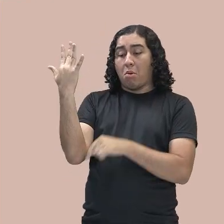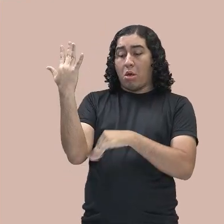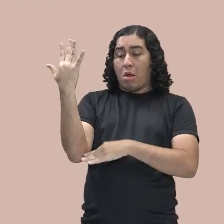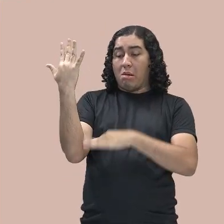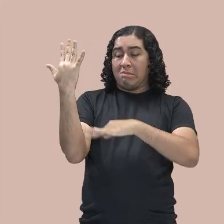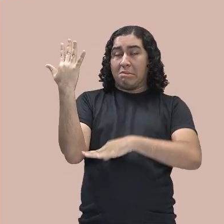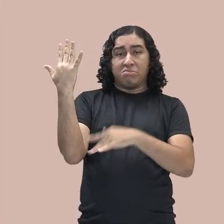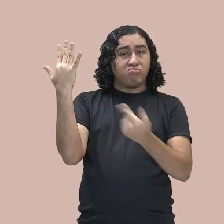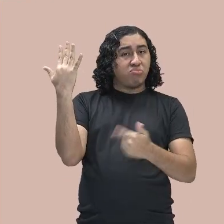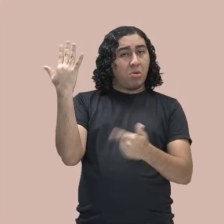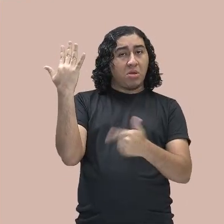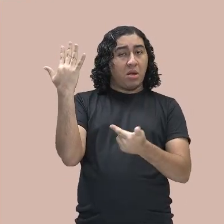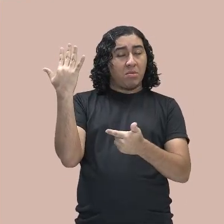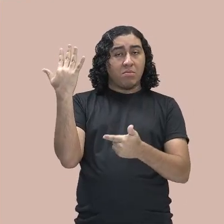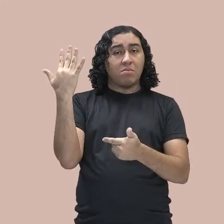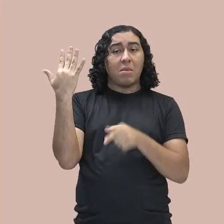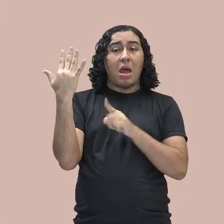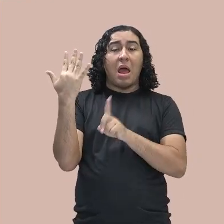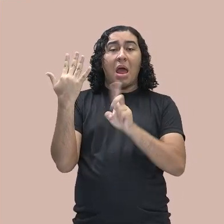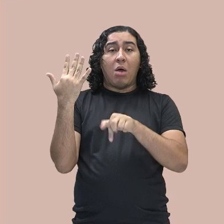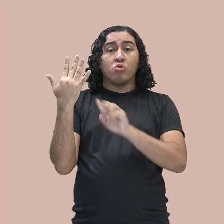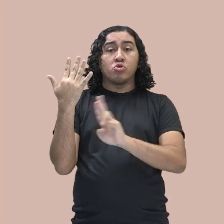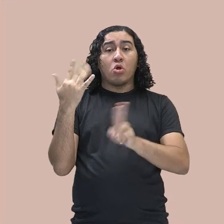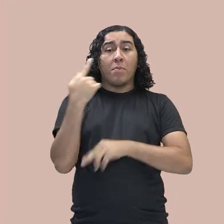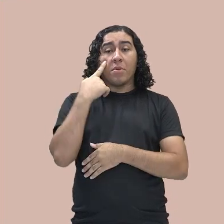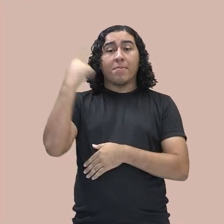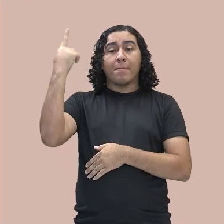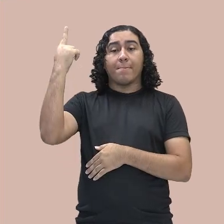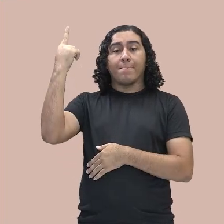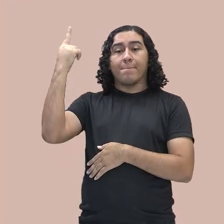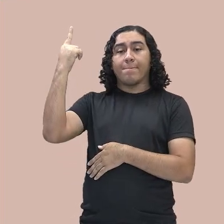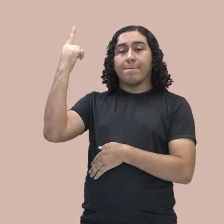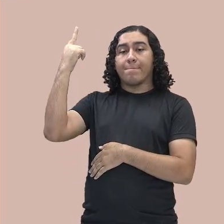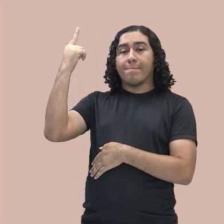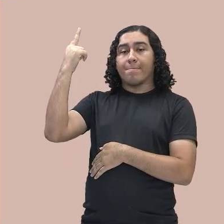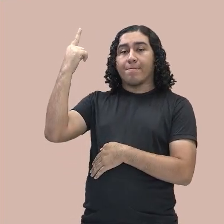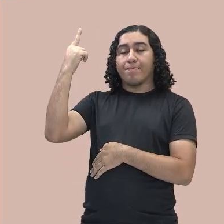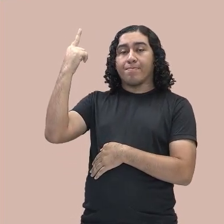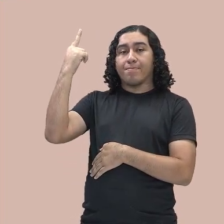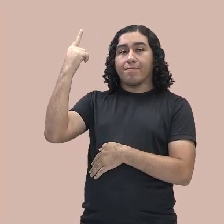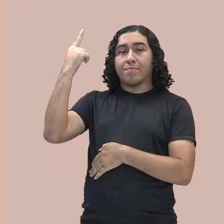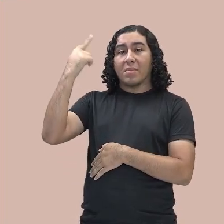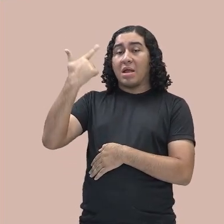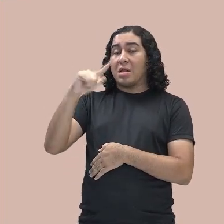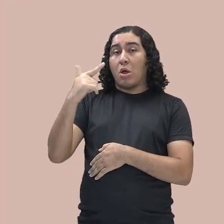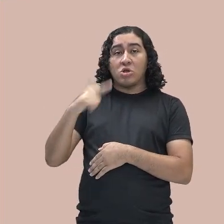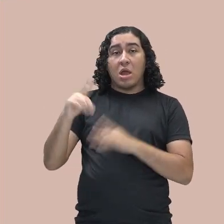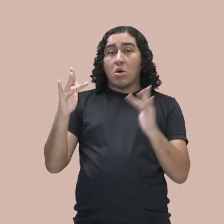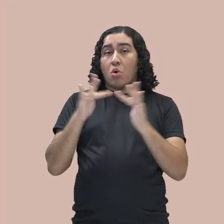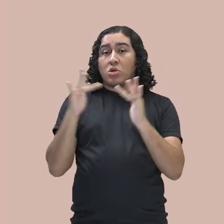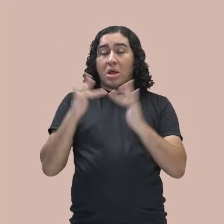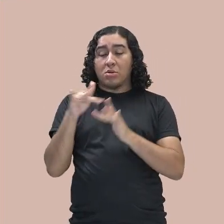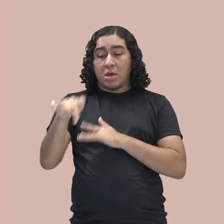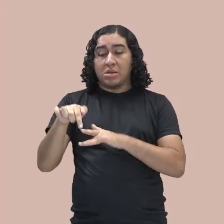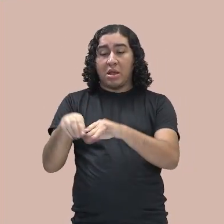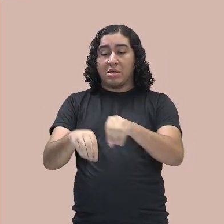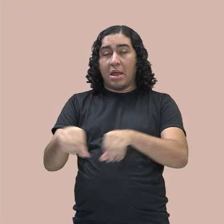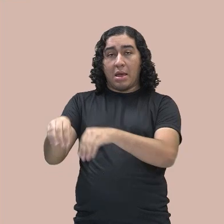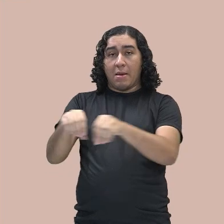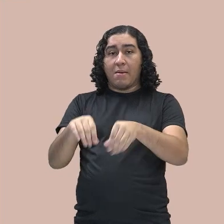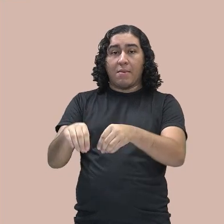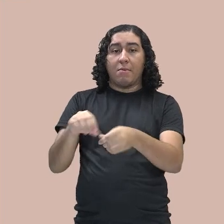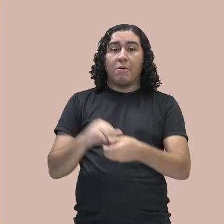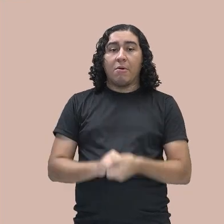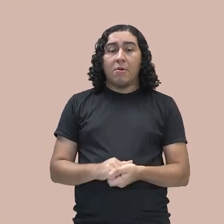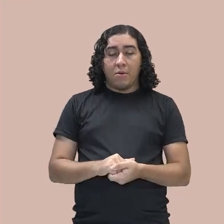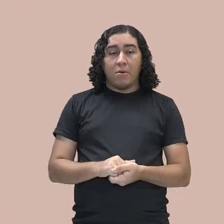de cheia e seca, né? Quando ela enche ali no período da cheia, ela não chega até a terra firme, tá? Então, nessa área onde